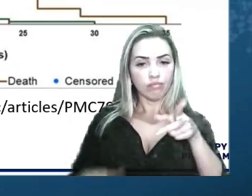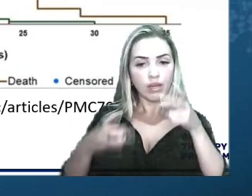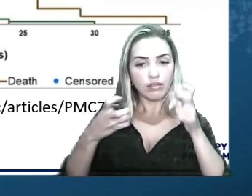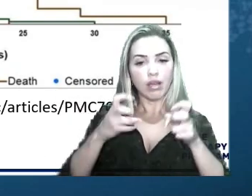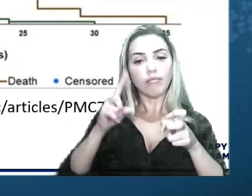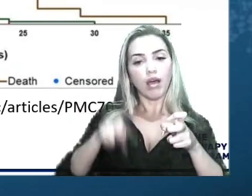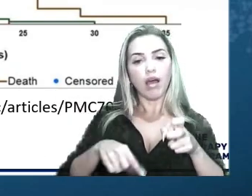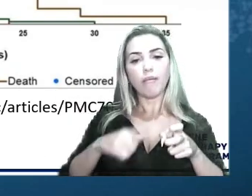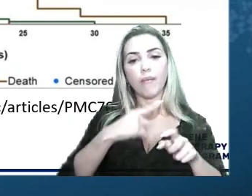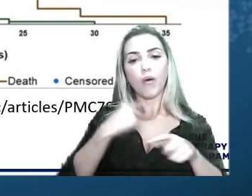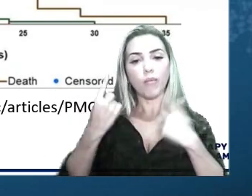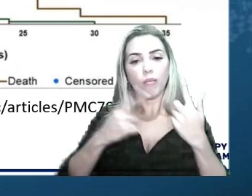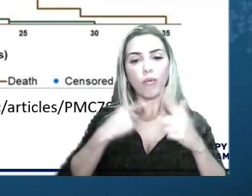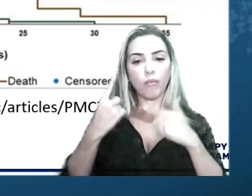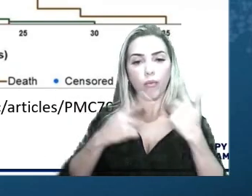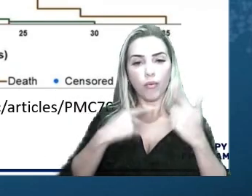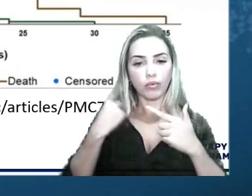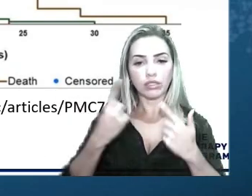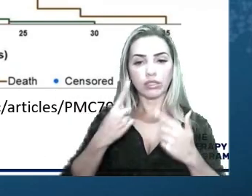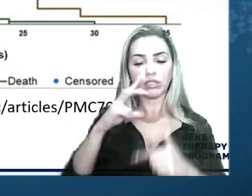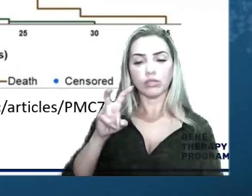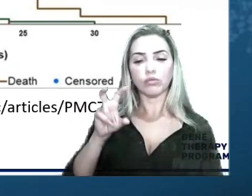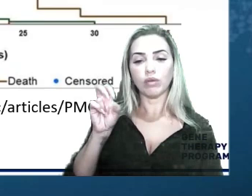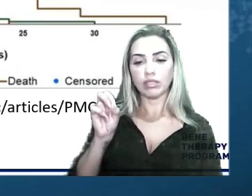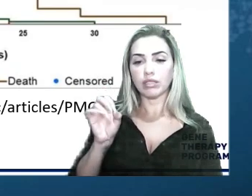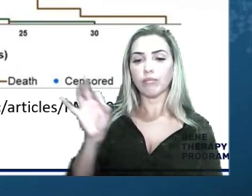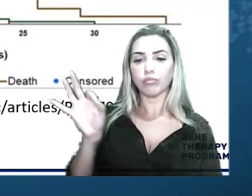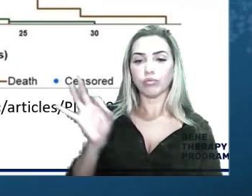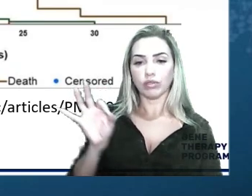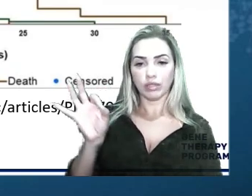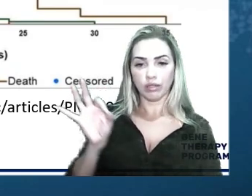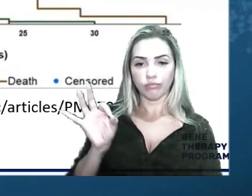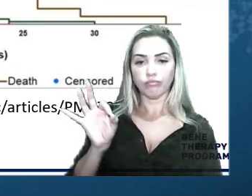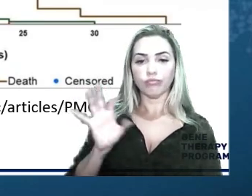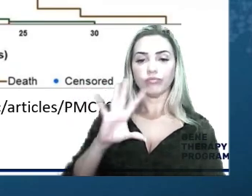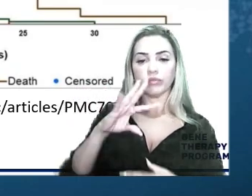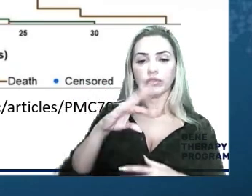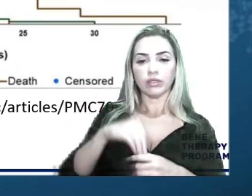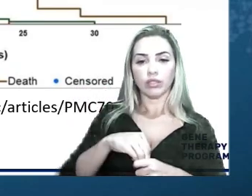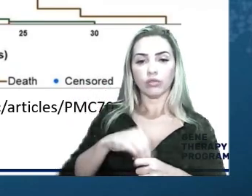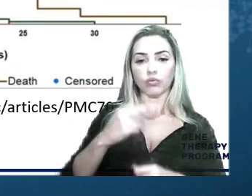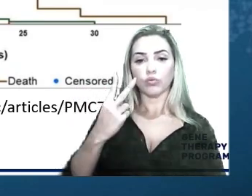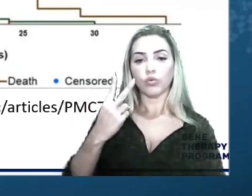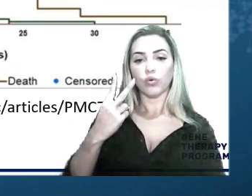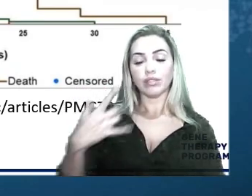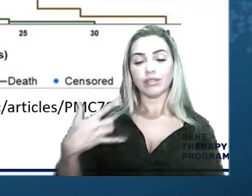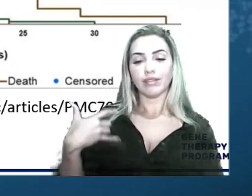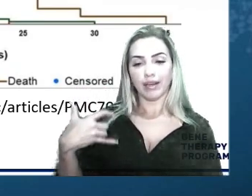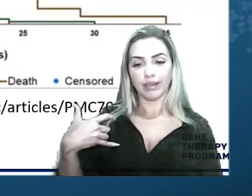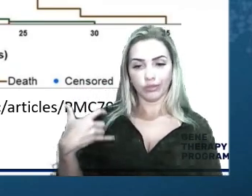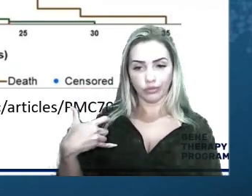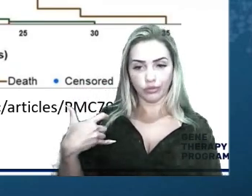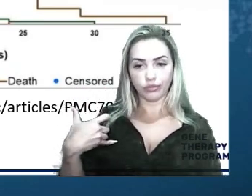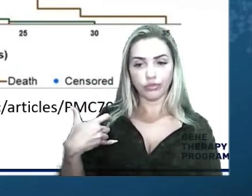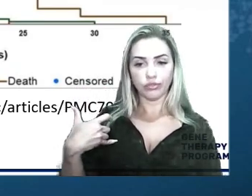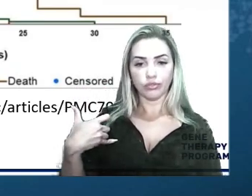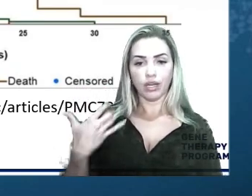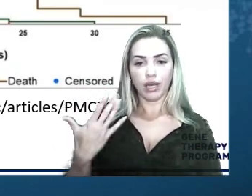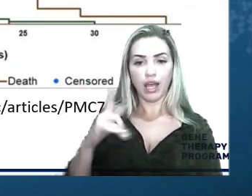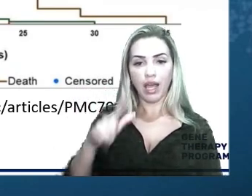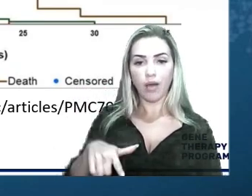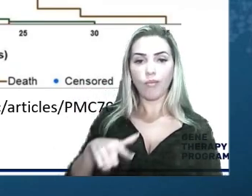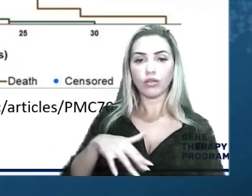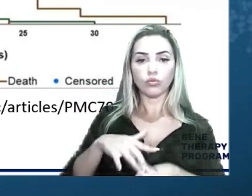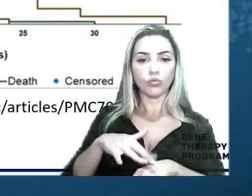uma mortalidade de 50% dentro de 2 anos de idade. Então, é uma doença